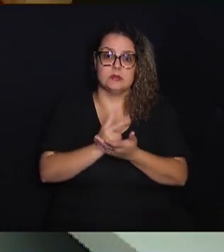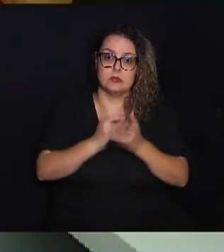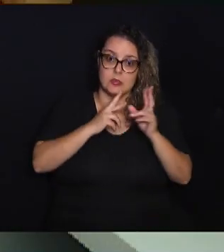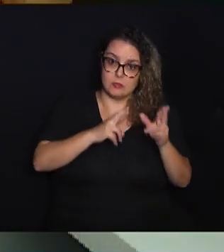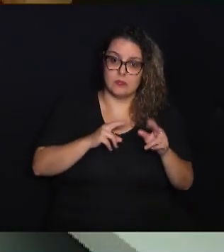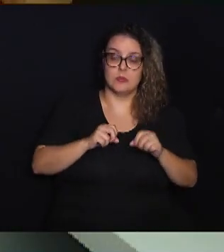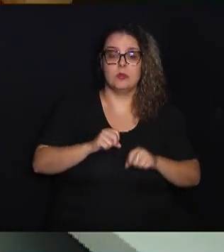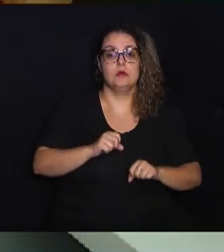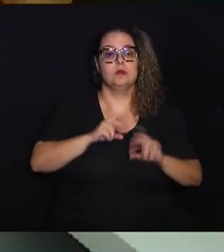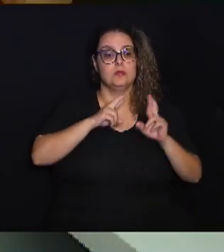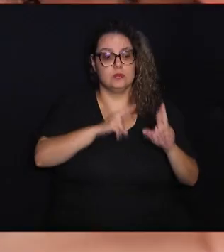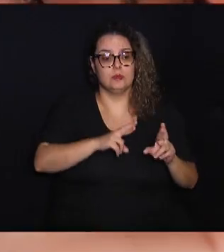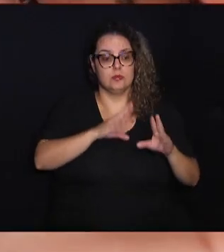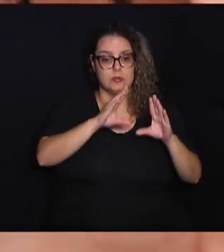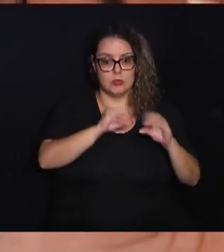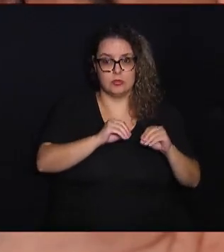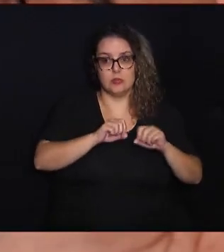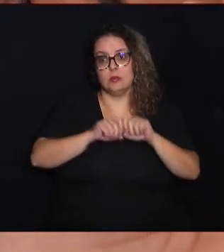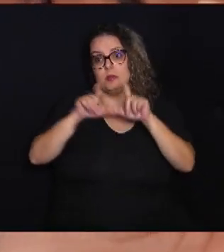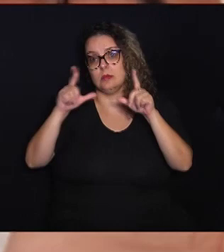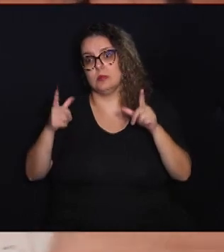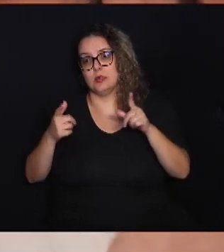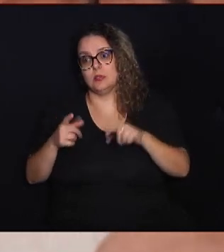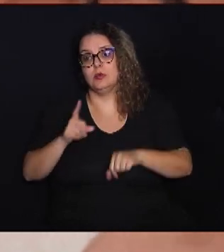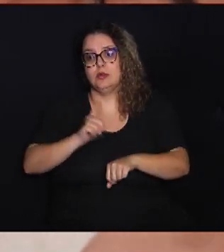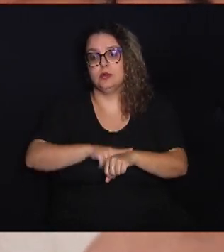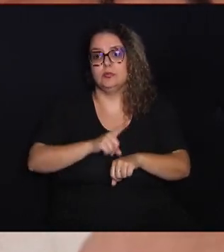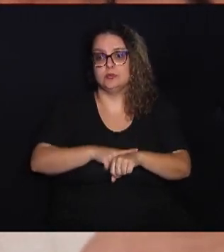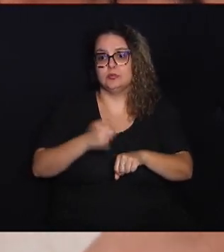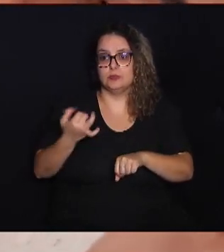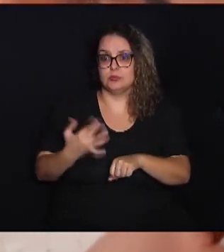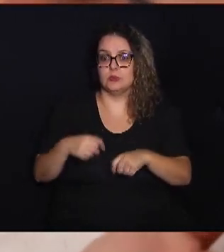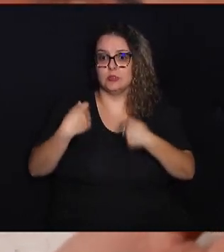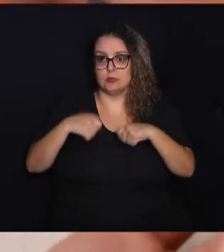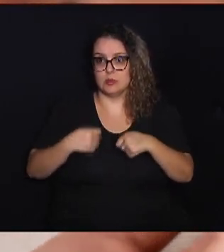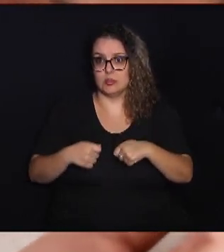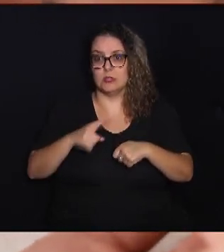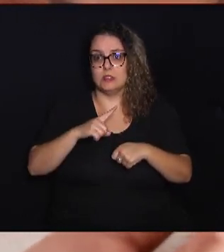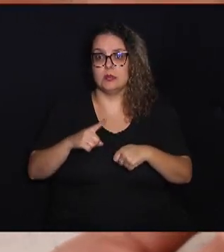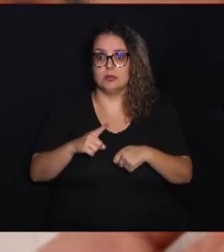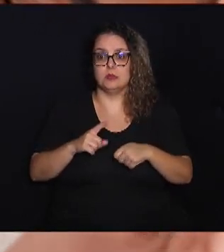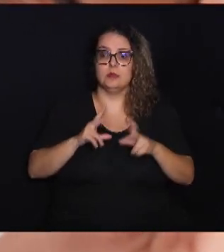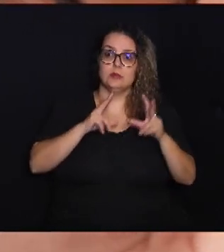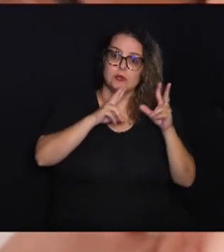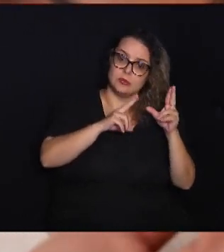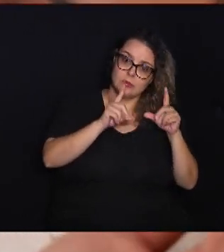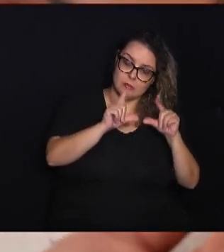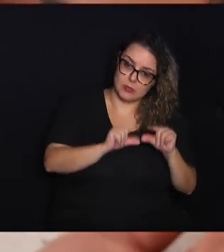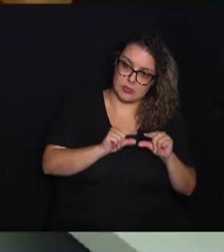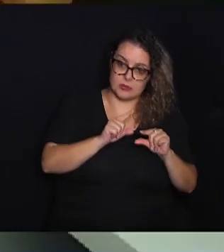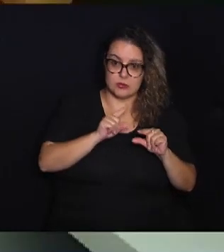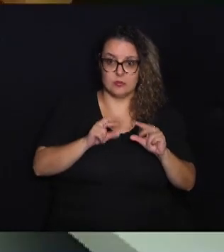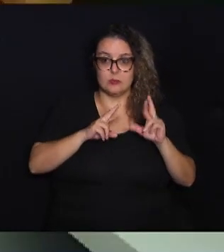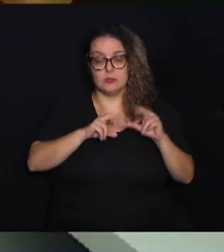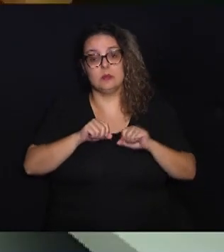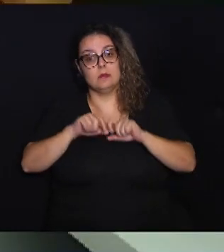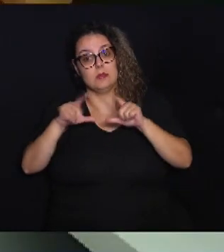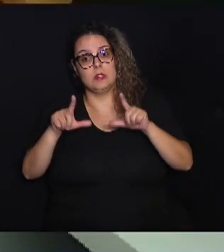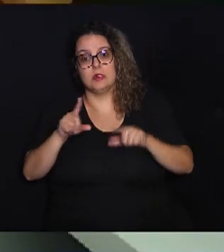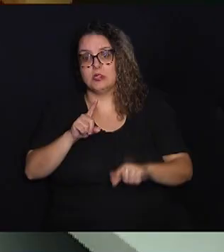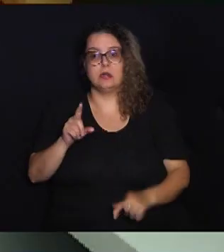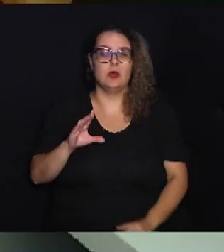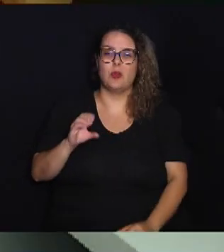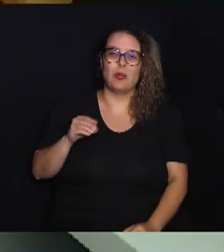mesmo horário, saber o número de horas que você precisa e não dormir menos que isso, né? Não, e não é legal ficar compensando